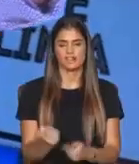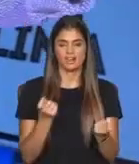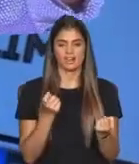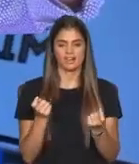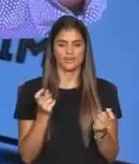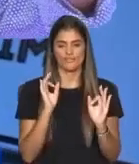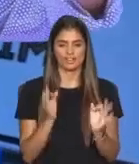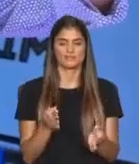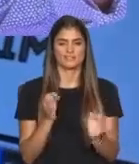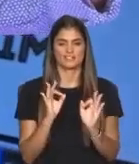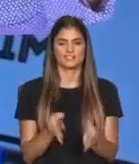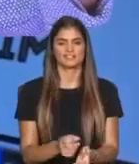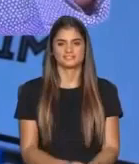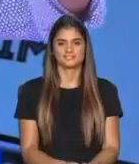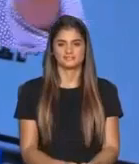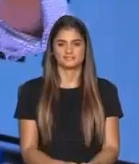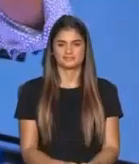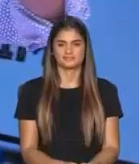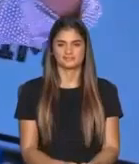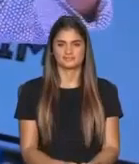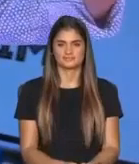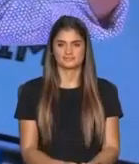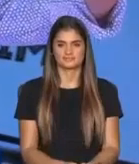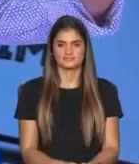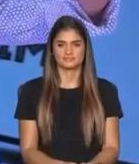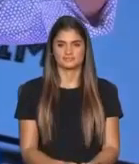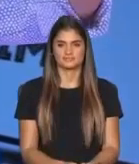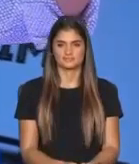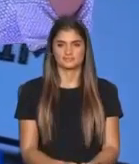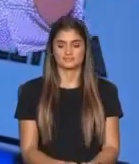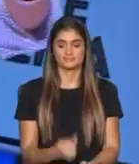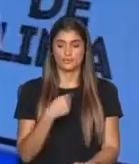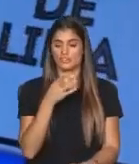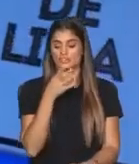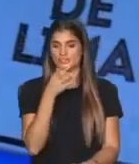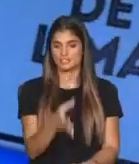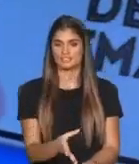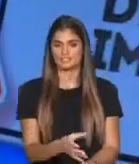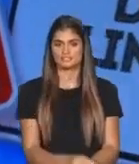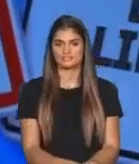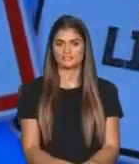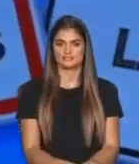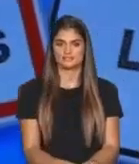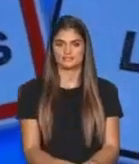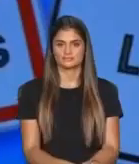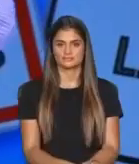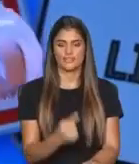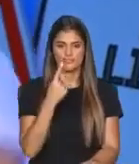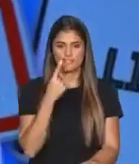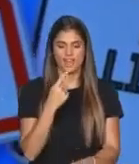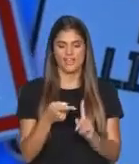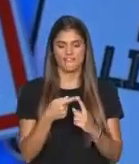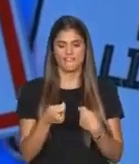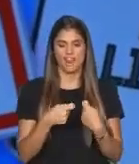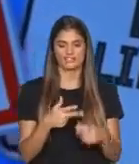Sem fazer muitas manobras, e é caso para dizer: vivam as feiras